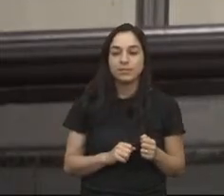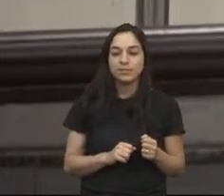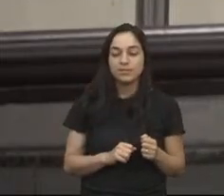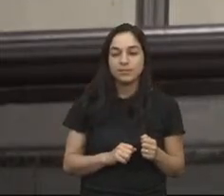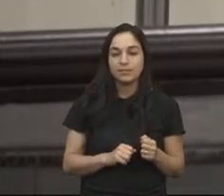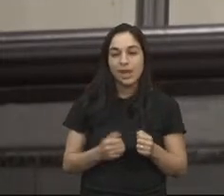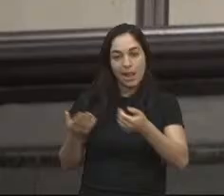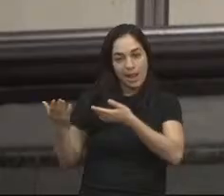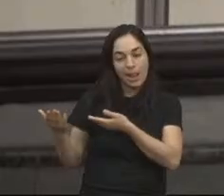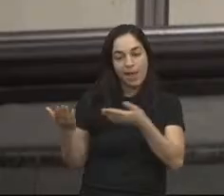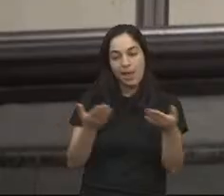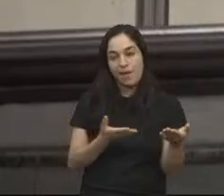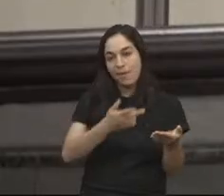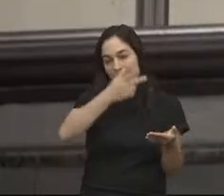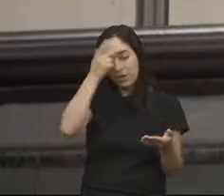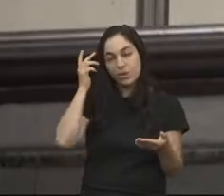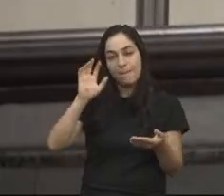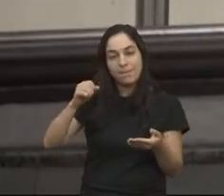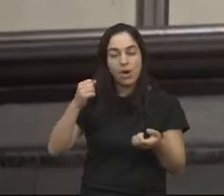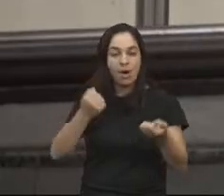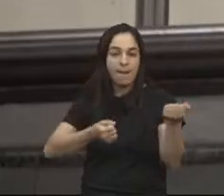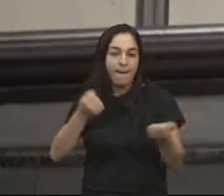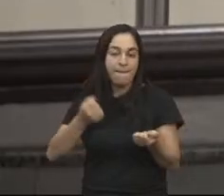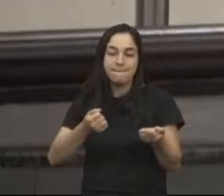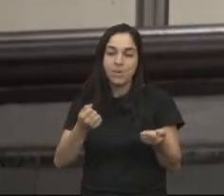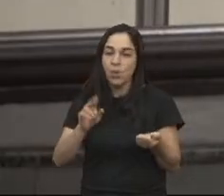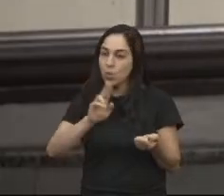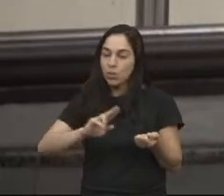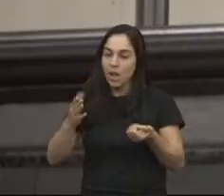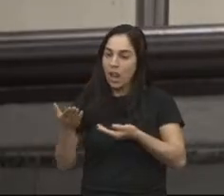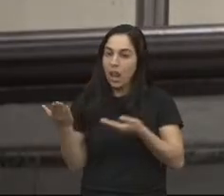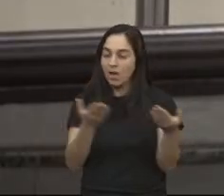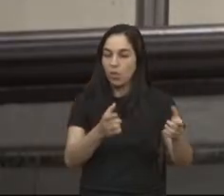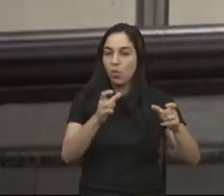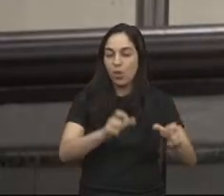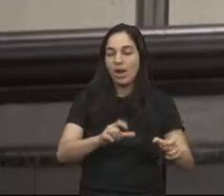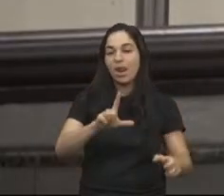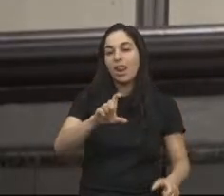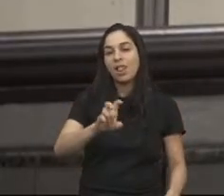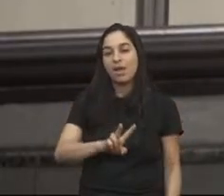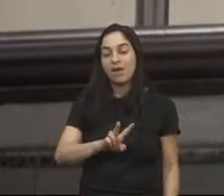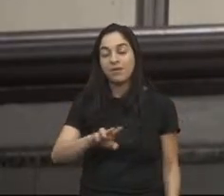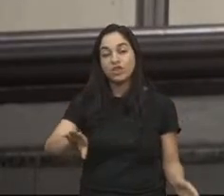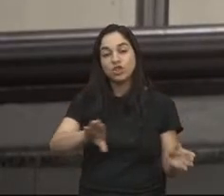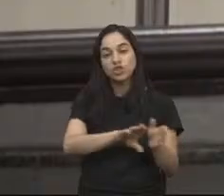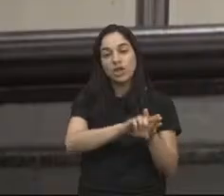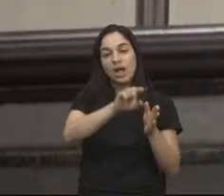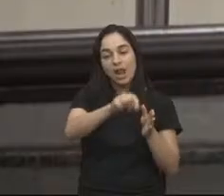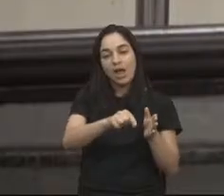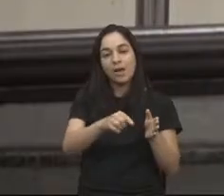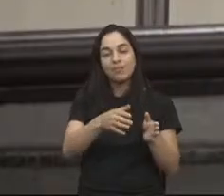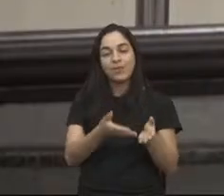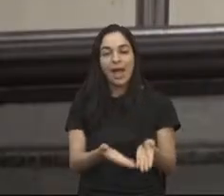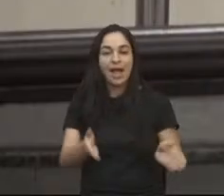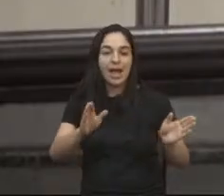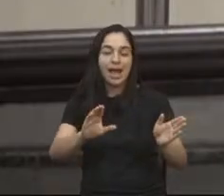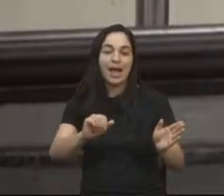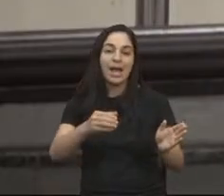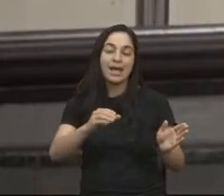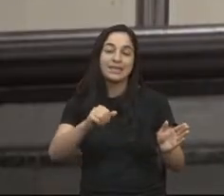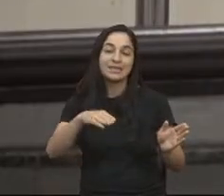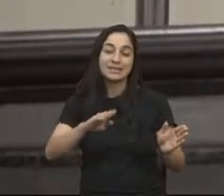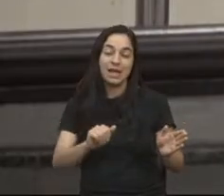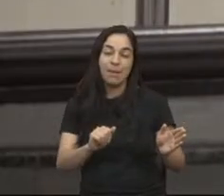carrega o caminhãozinho, a caminhonete, uma carretinha e vai levar no leve. Chega lá, a caçamba do entulho está